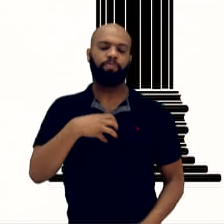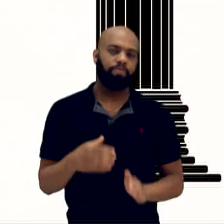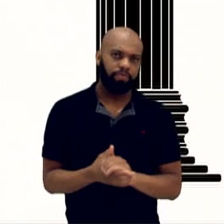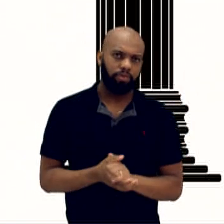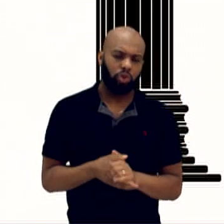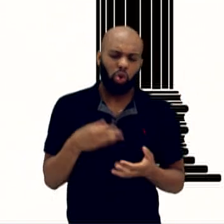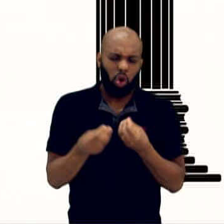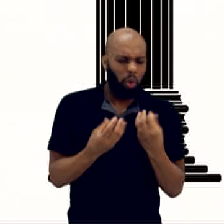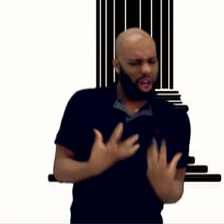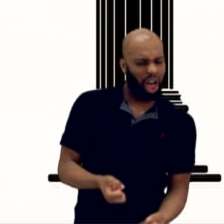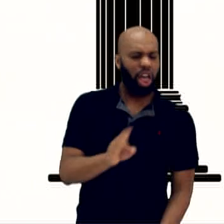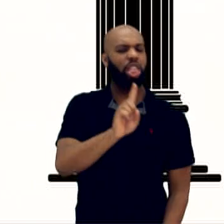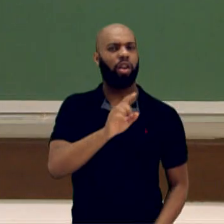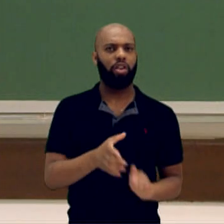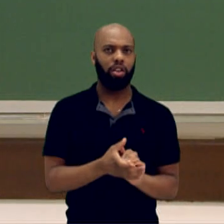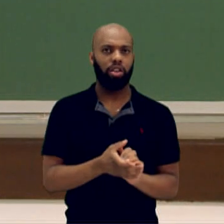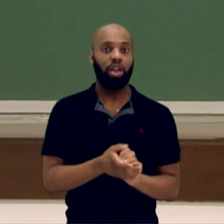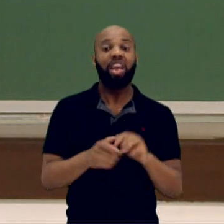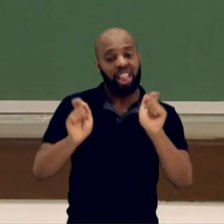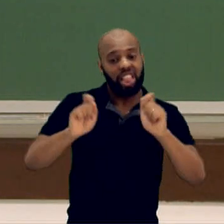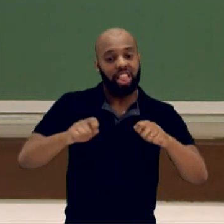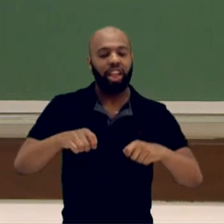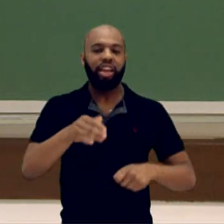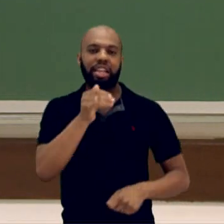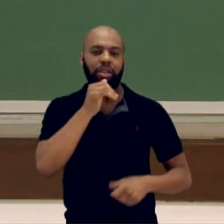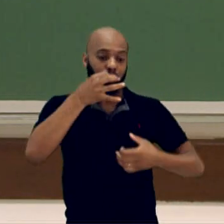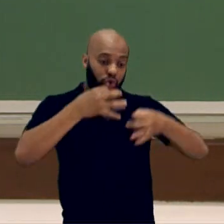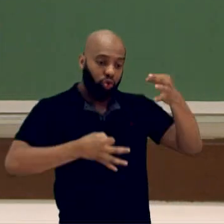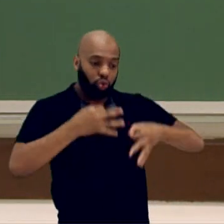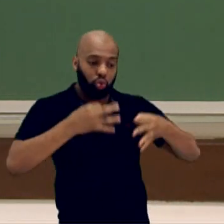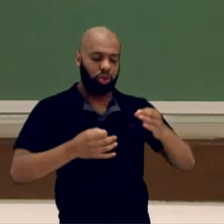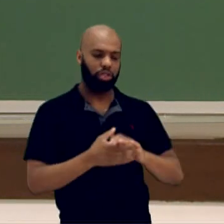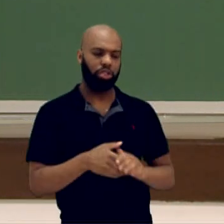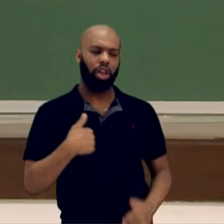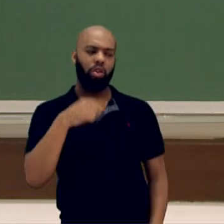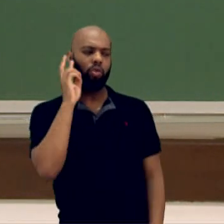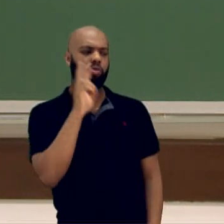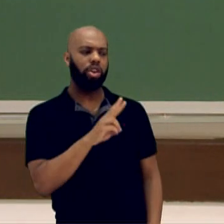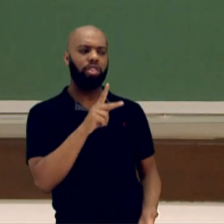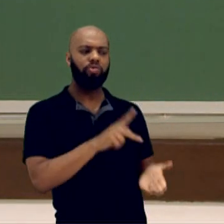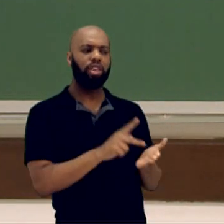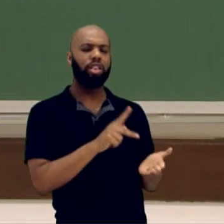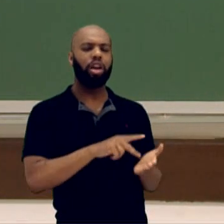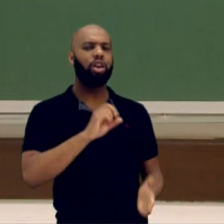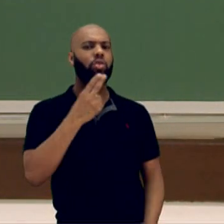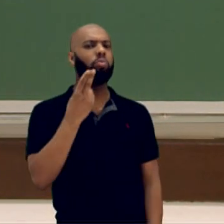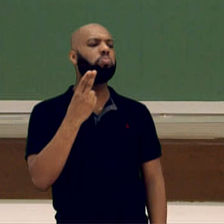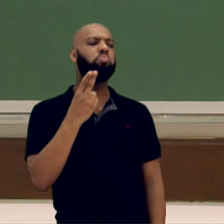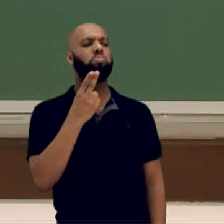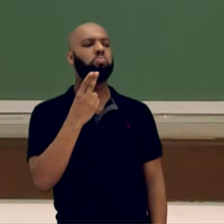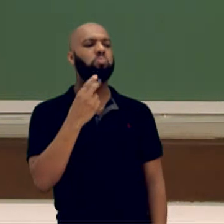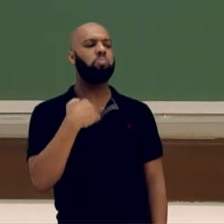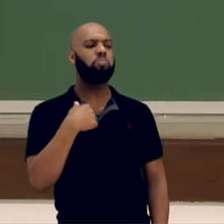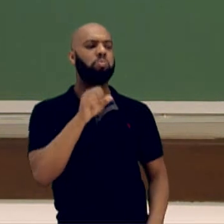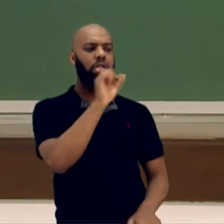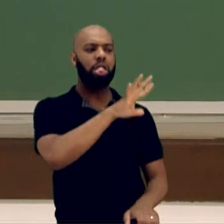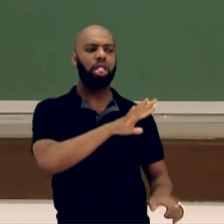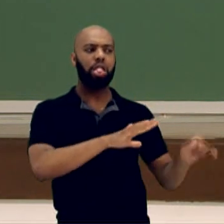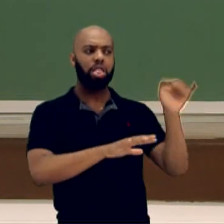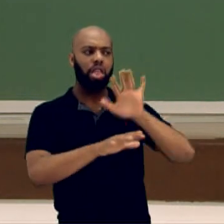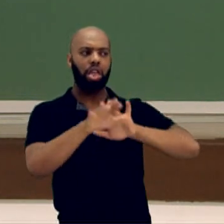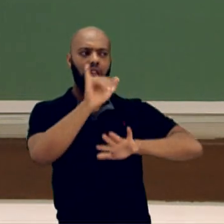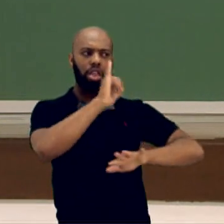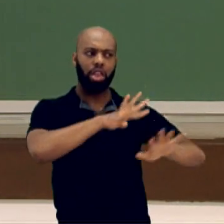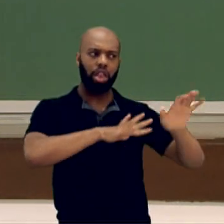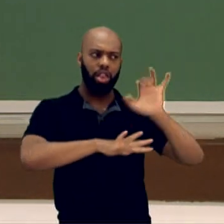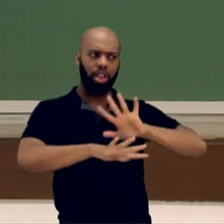assim aceitar ou não? A capacidade de julgar se o que eu estou vendo realmente é verdadeiro ou se é uma ilusão de ótica, por